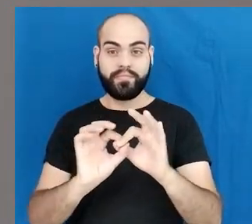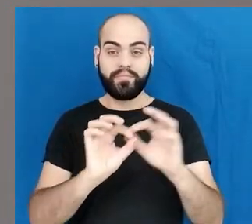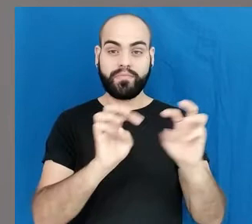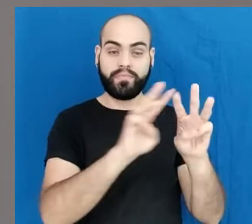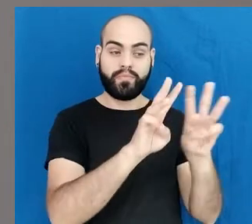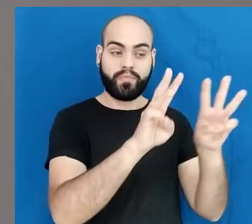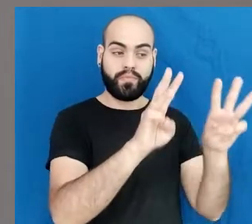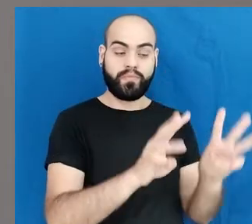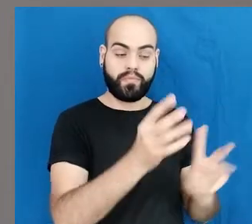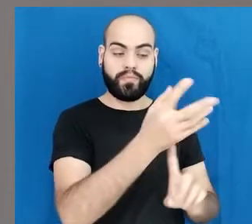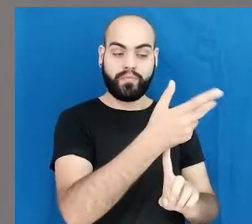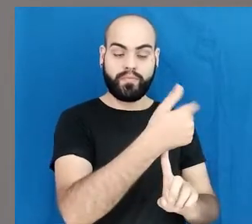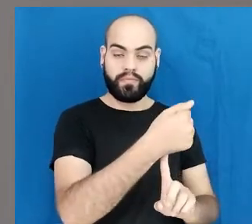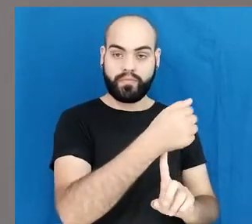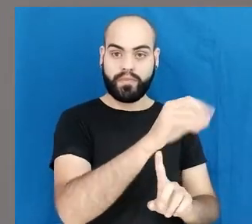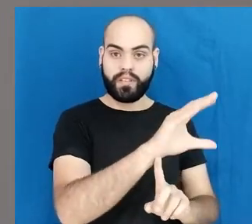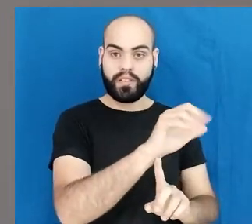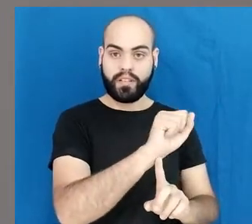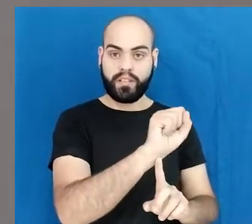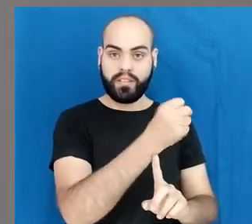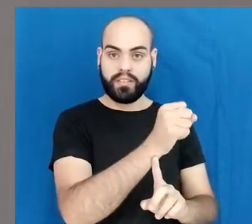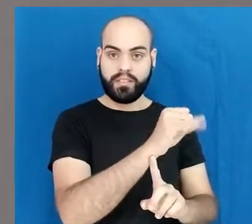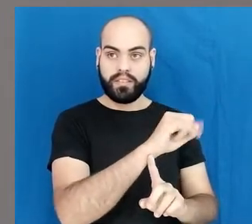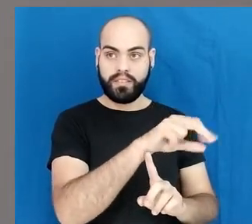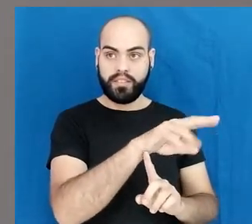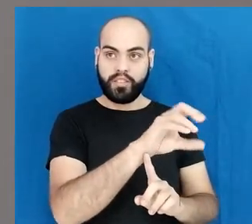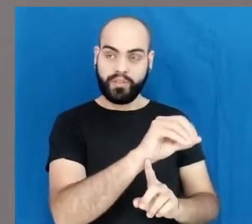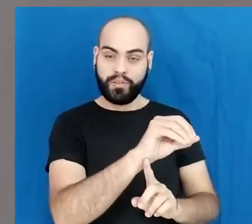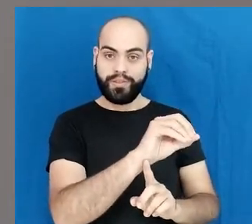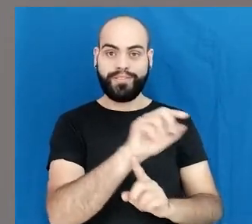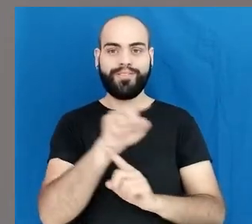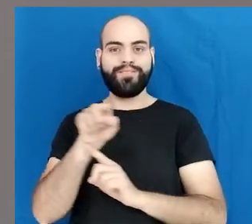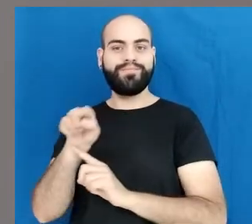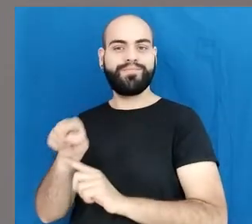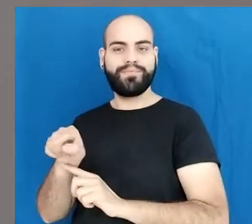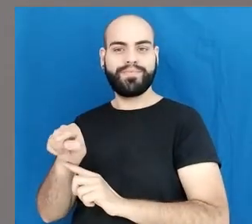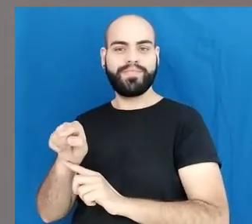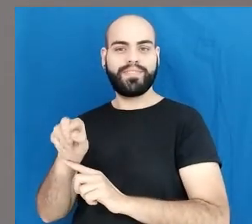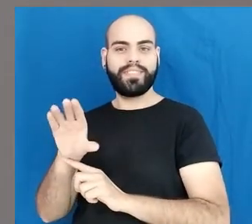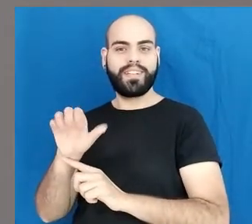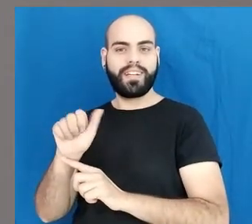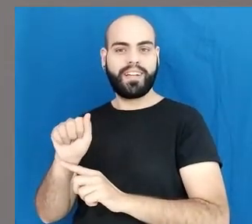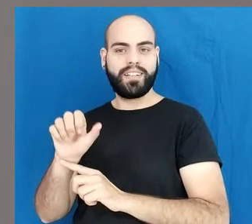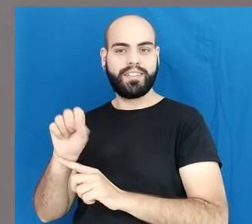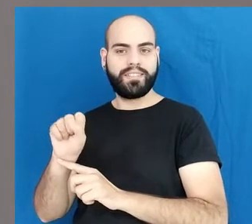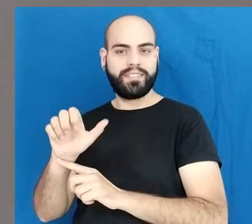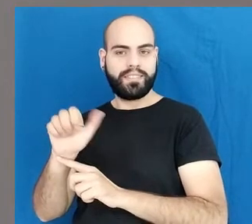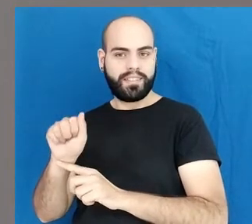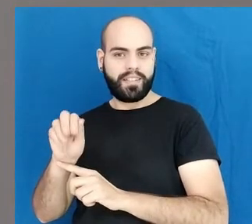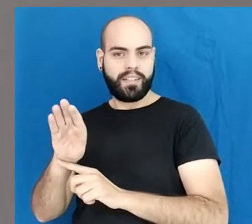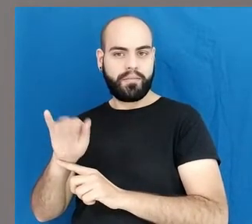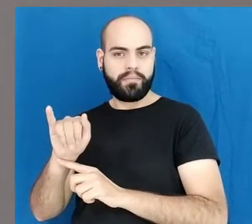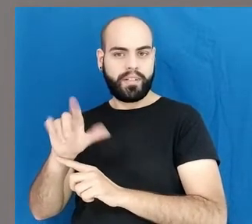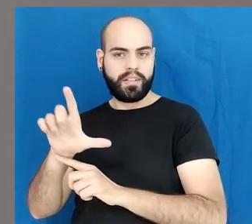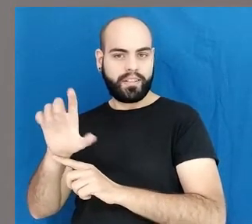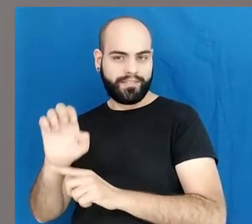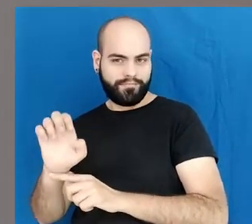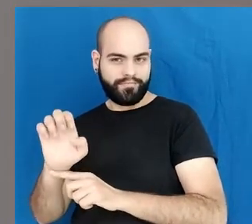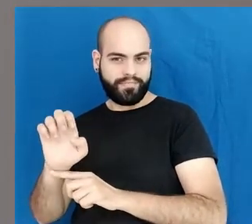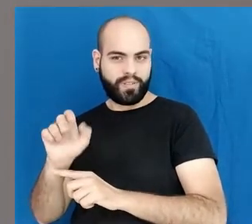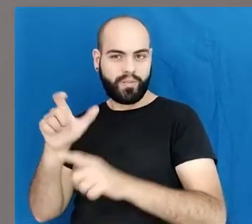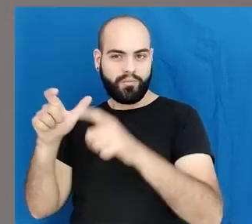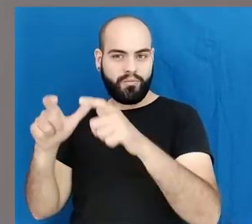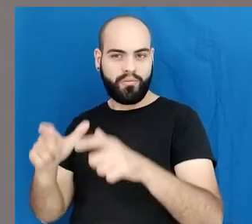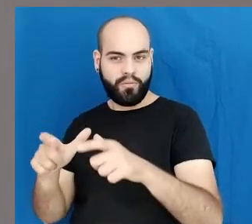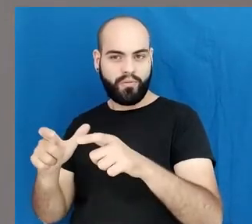Casa do Baile e Cassino, né? Ou Casa do Baile agora e Museu de Arte da Pampulha, e a Casa do Baile passar